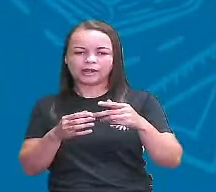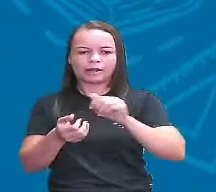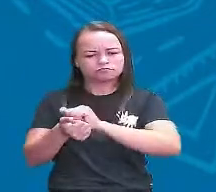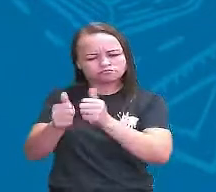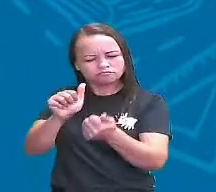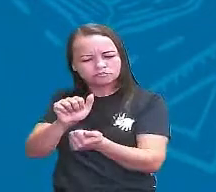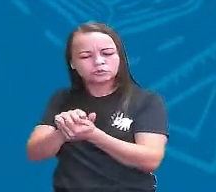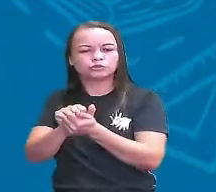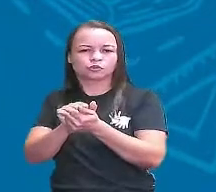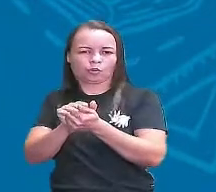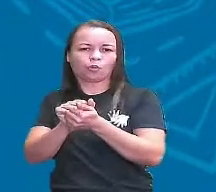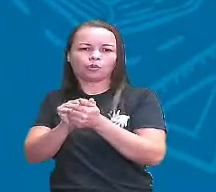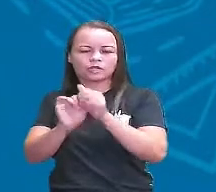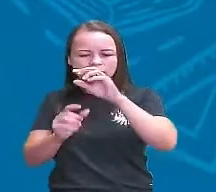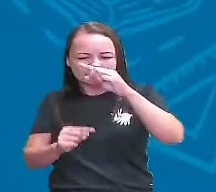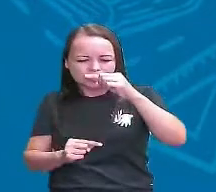fábula.